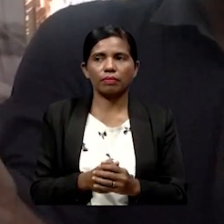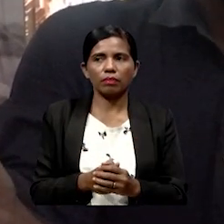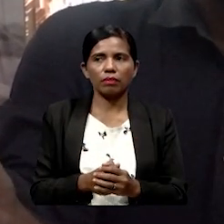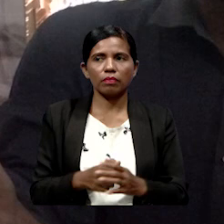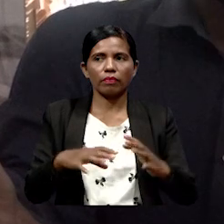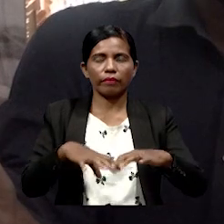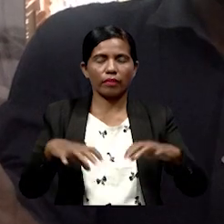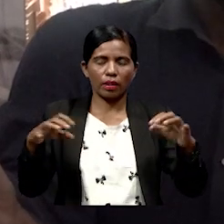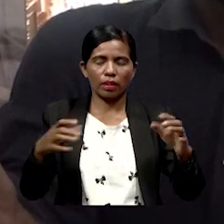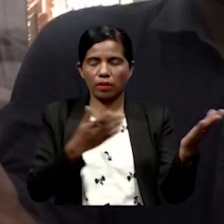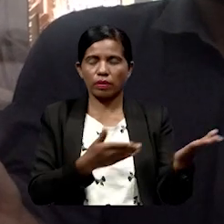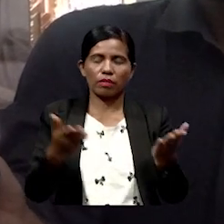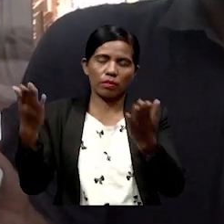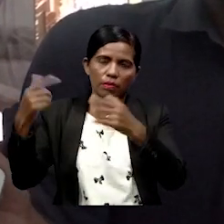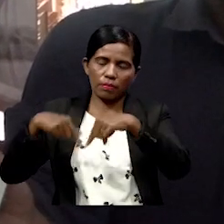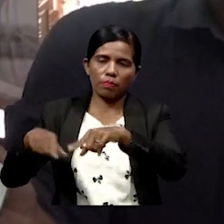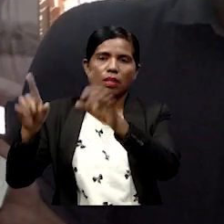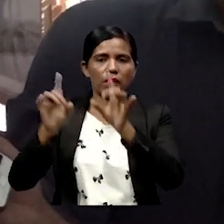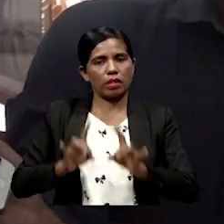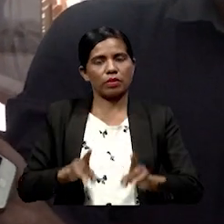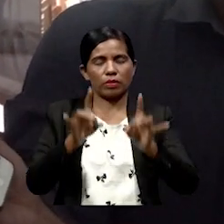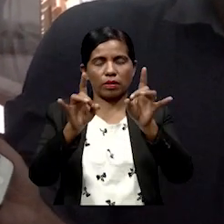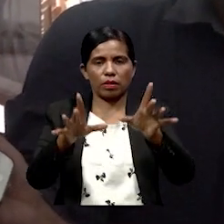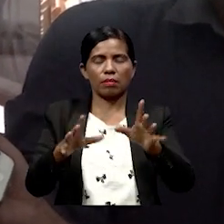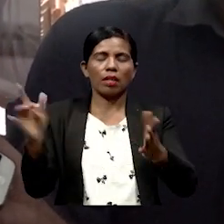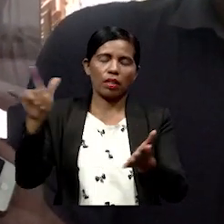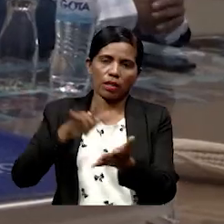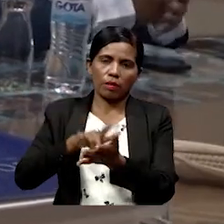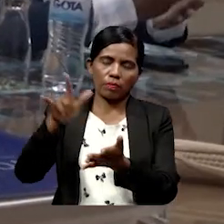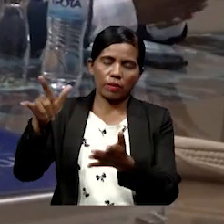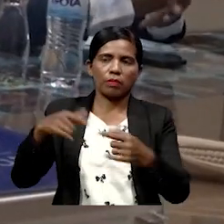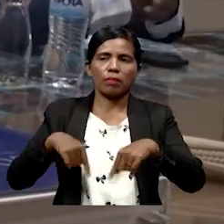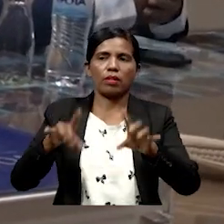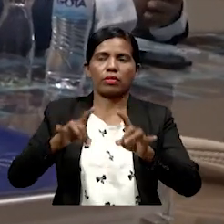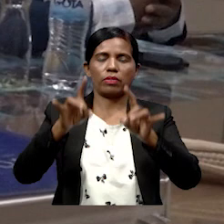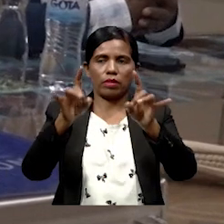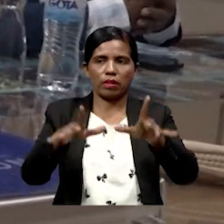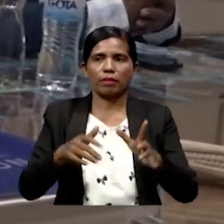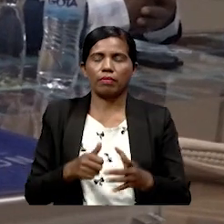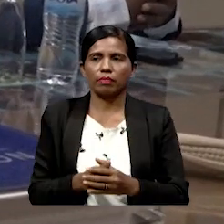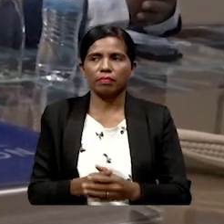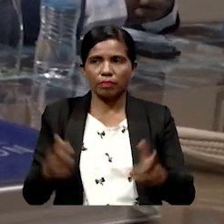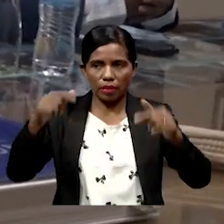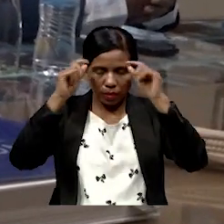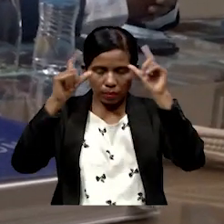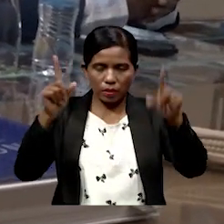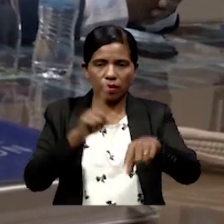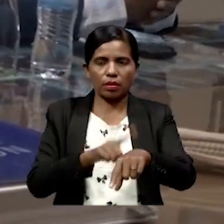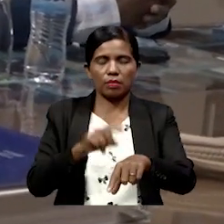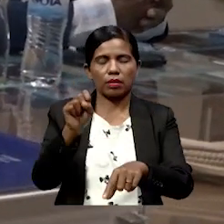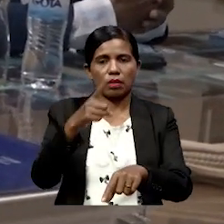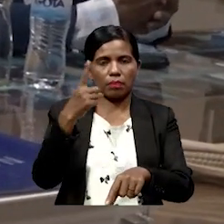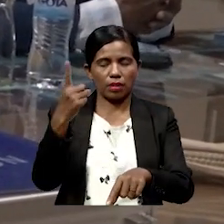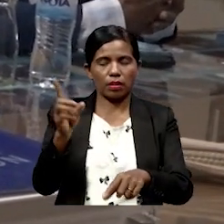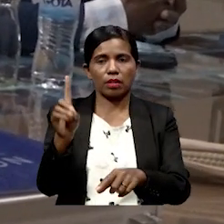estádio, ba aquela zona, fila fal que ba aeroporto e ba le cast. Taça nesse toia Timor-Leste, tu kusanulu resing ida,